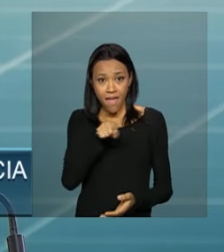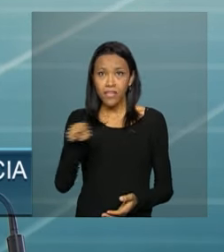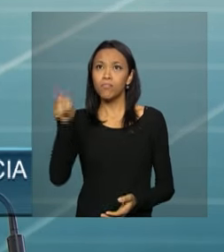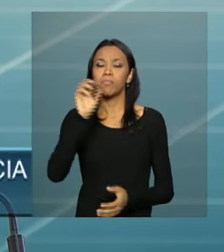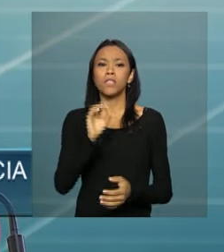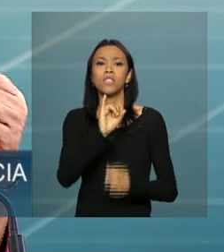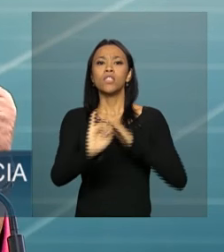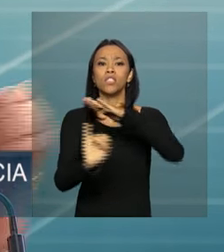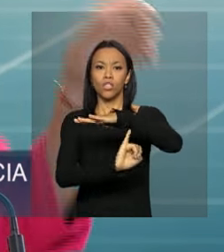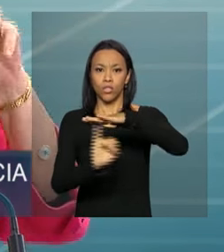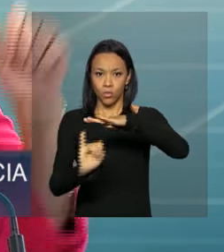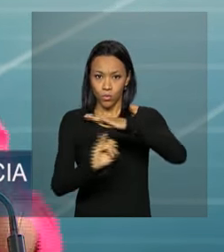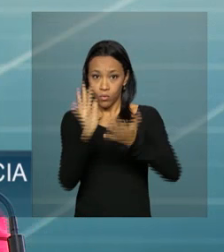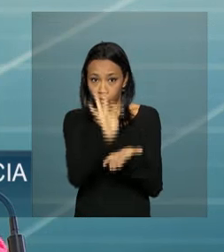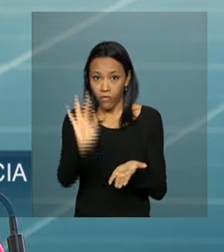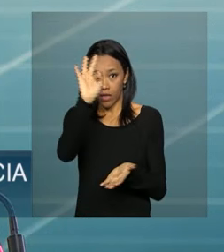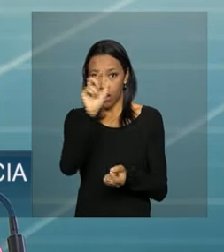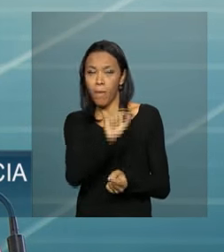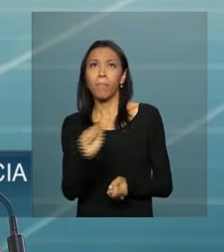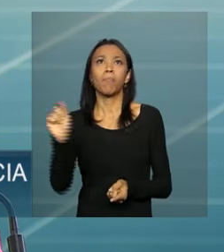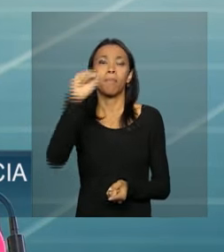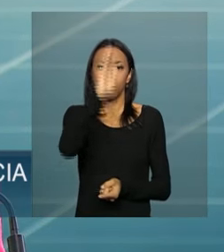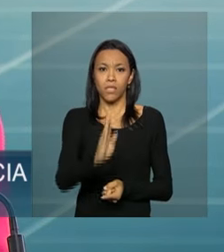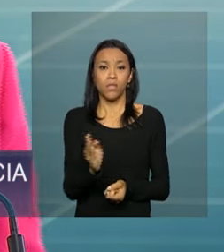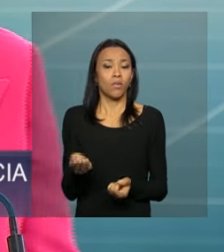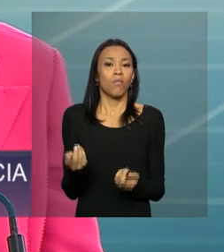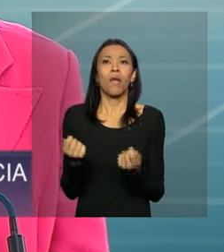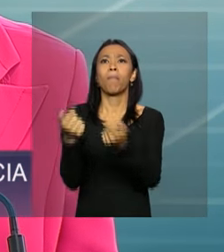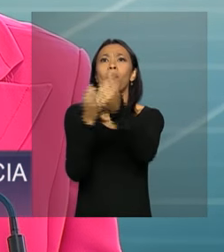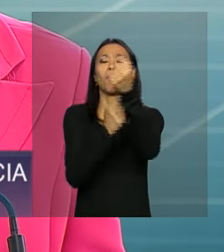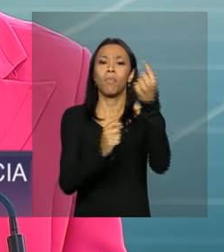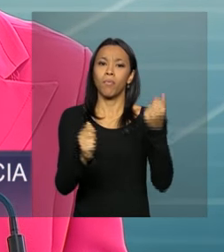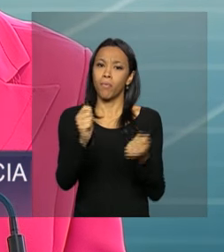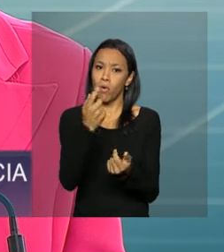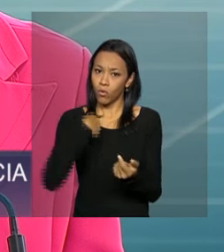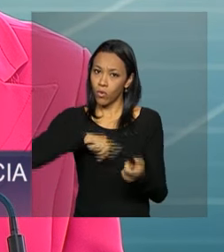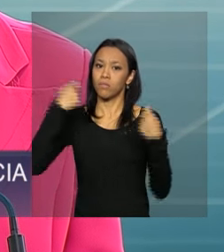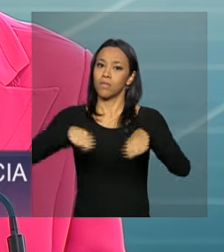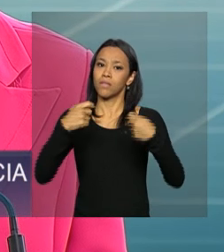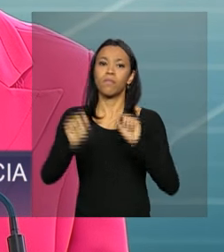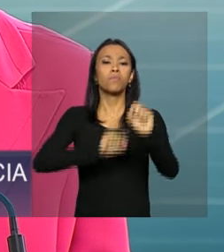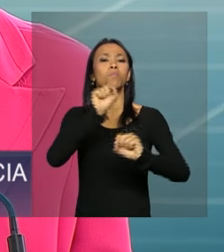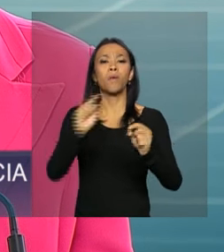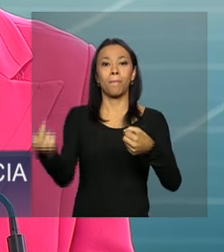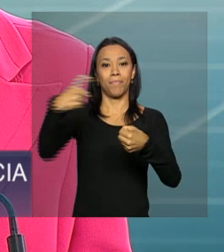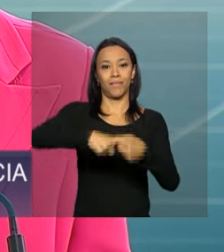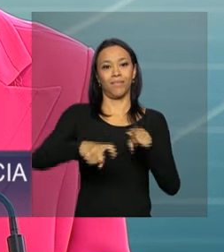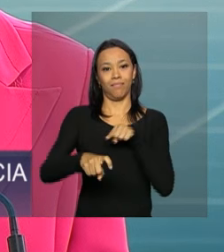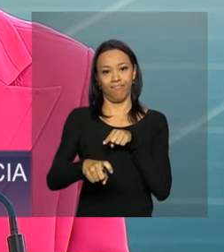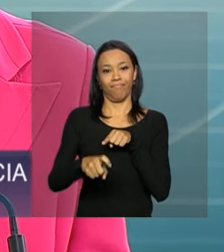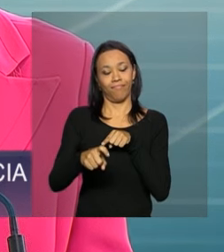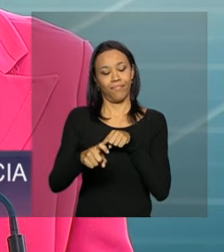que nós criamos nesse período não eram suficientes. Nós precisávamos de uma parceria. E